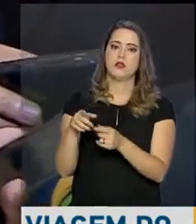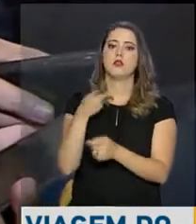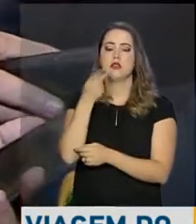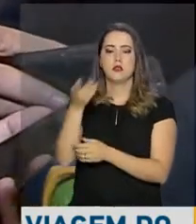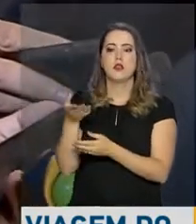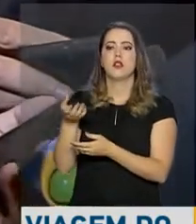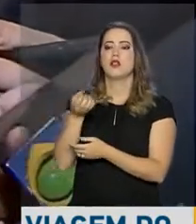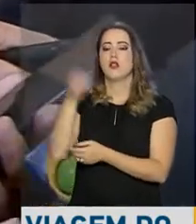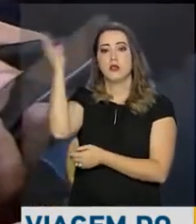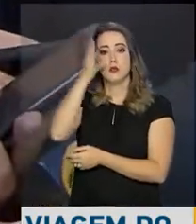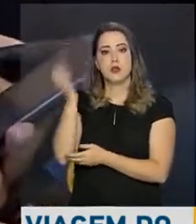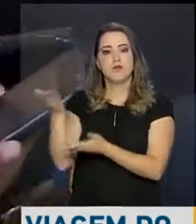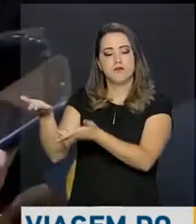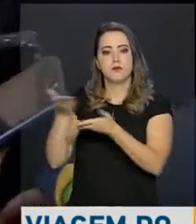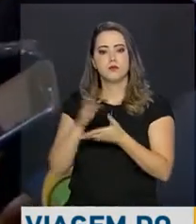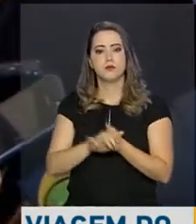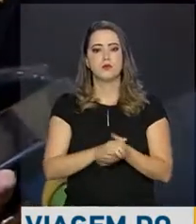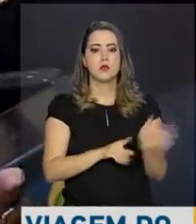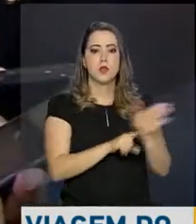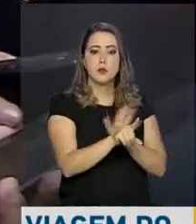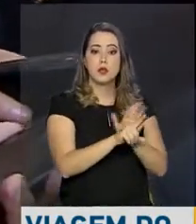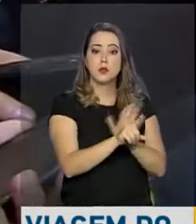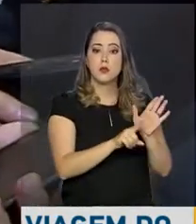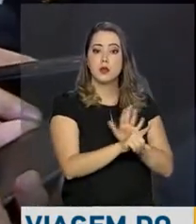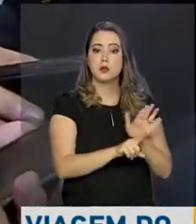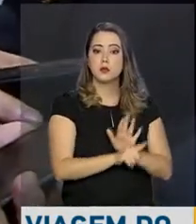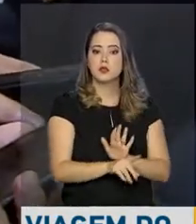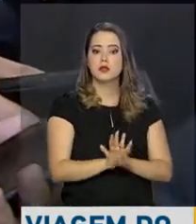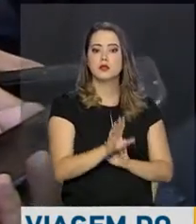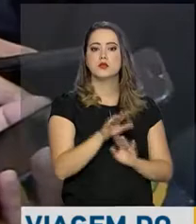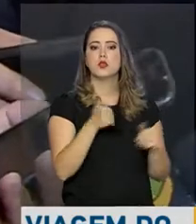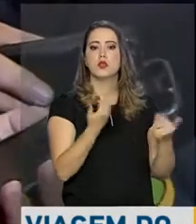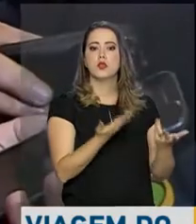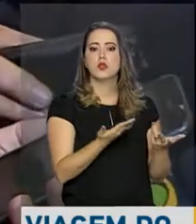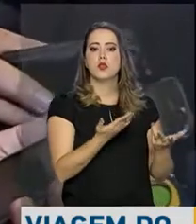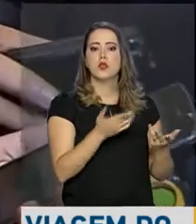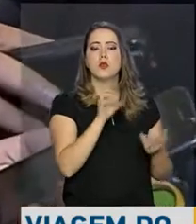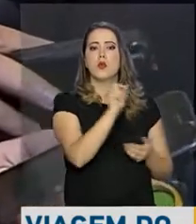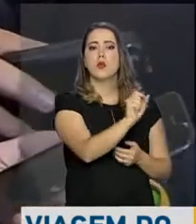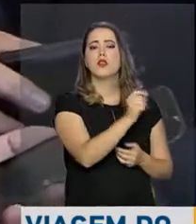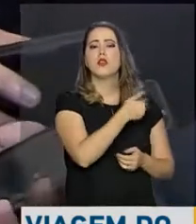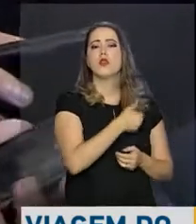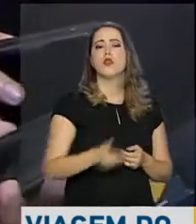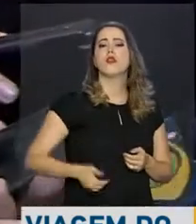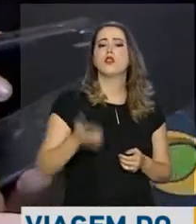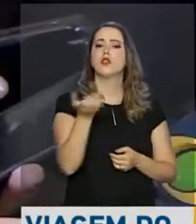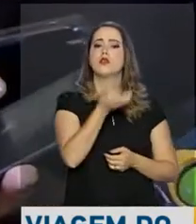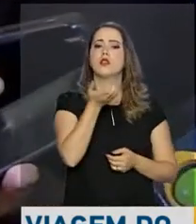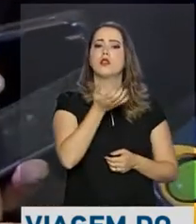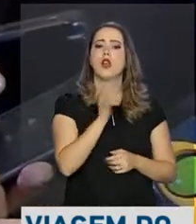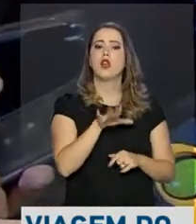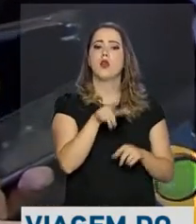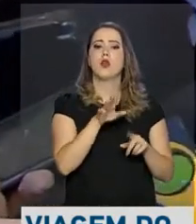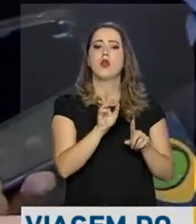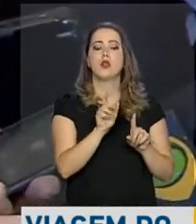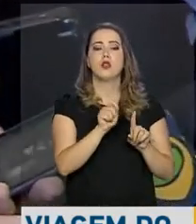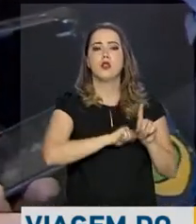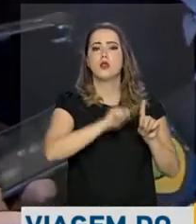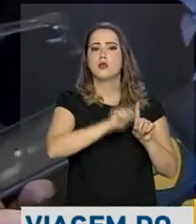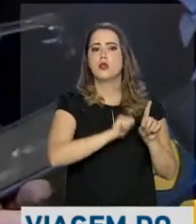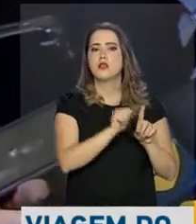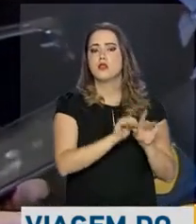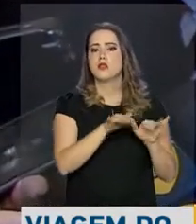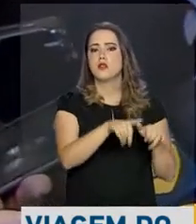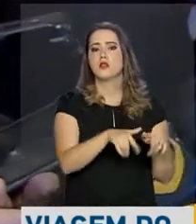os refugiados. Como é que está a pauta agora do governo no final do mandato, nos últimos meses? Pauta do governo? Diante também